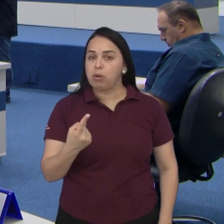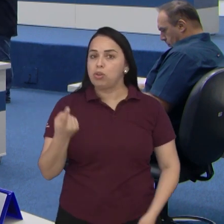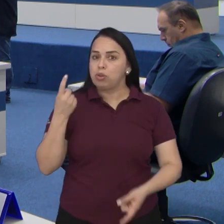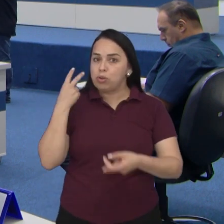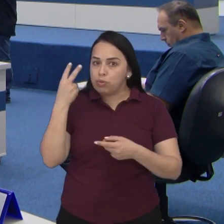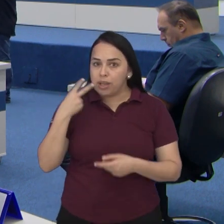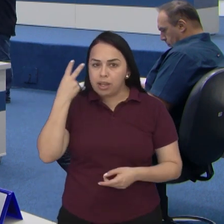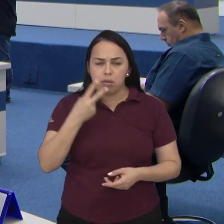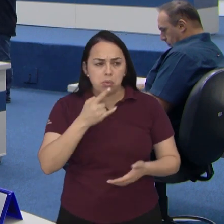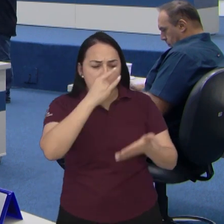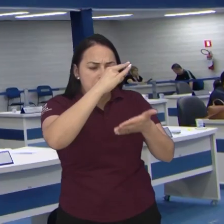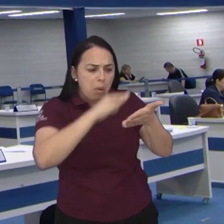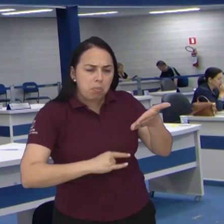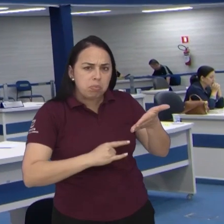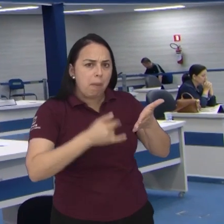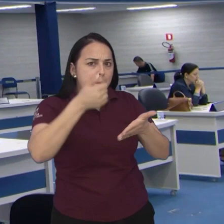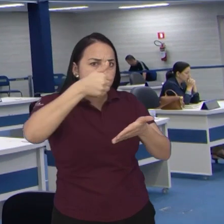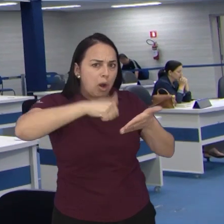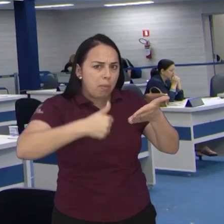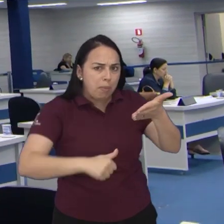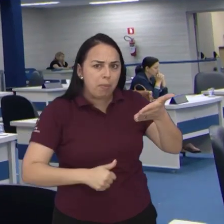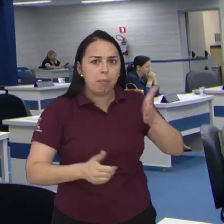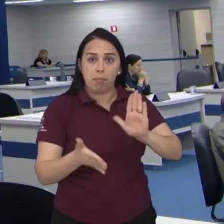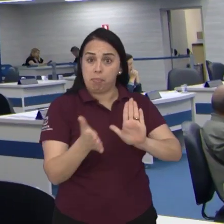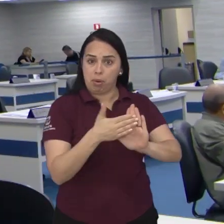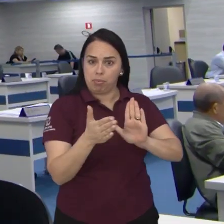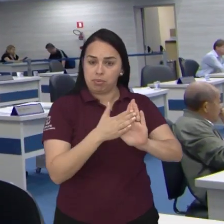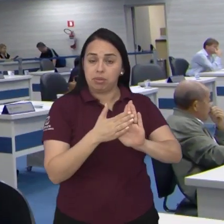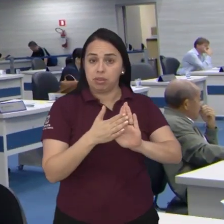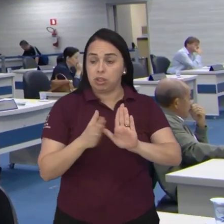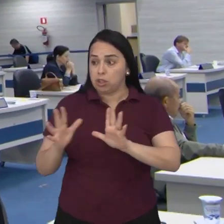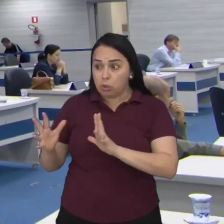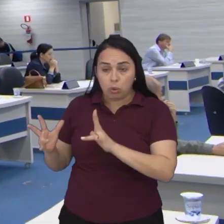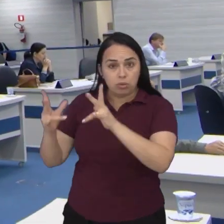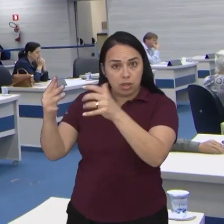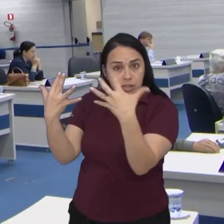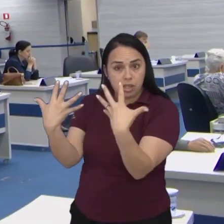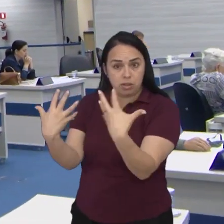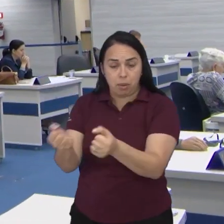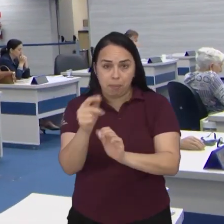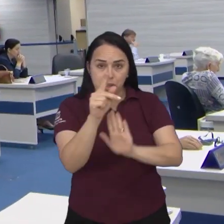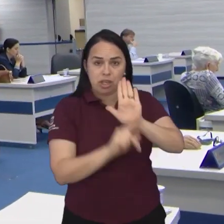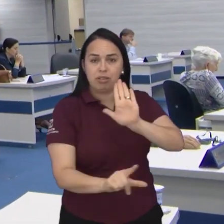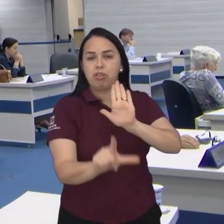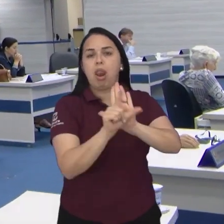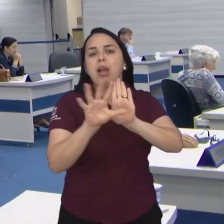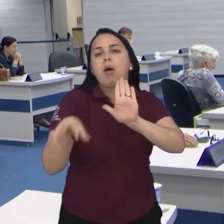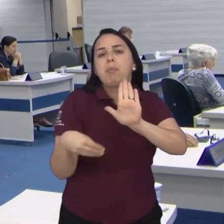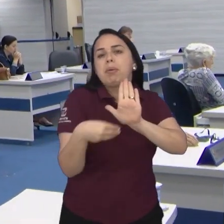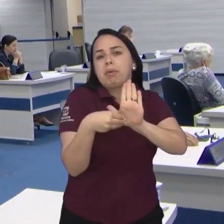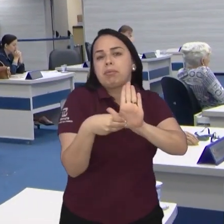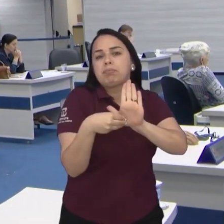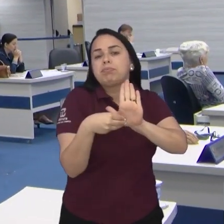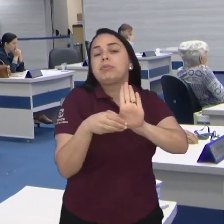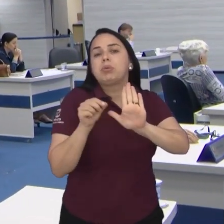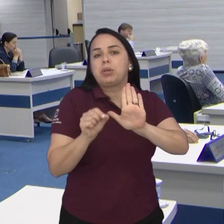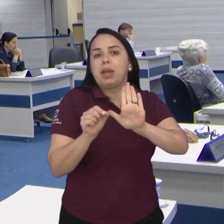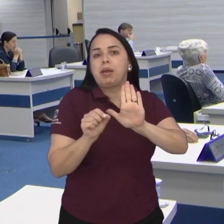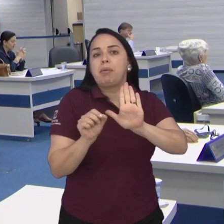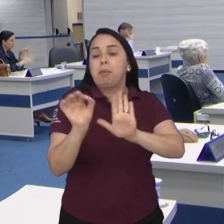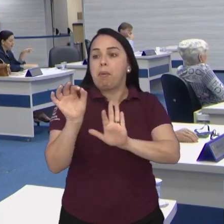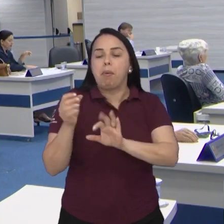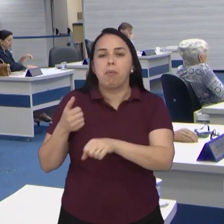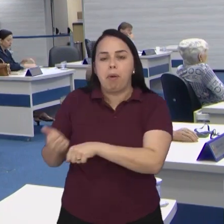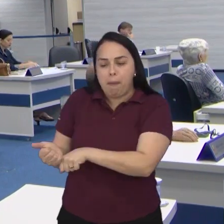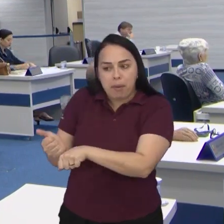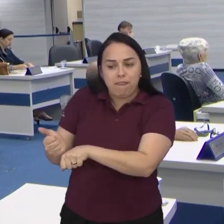aprovaram 4 proposituras. Entre eles, aprovado por unanimidade, o projeto de lei complementar que modifica o plano de carreira da